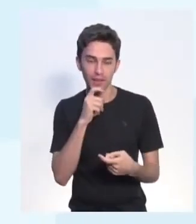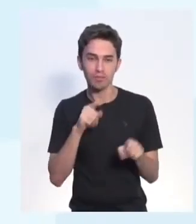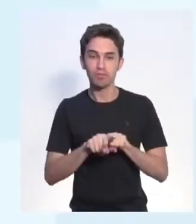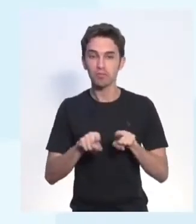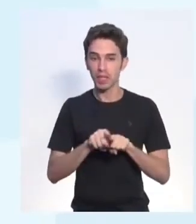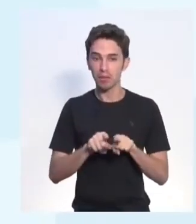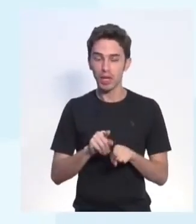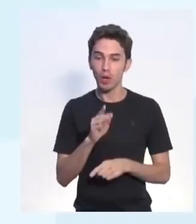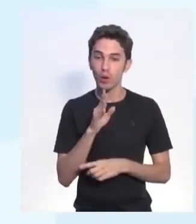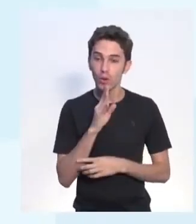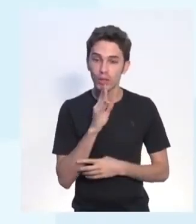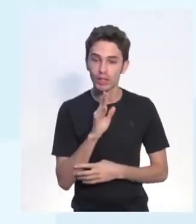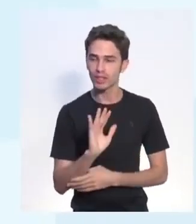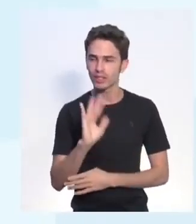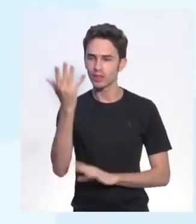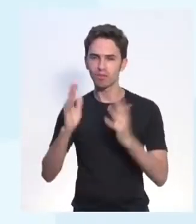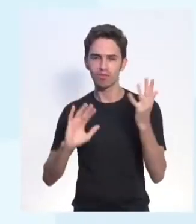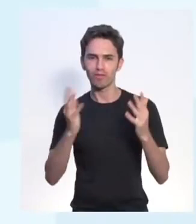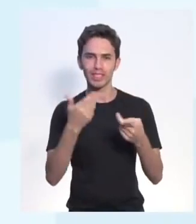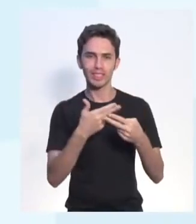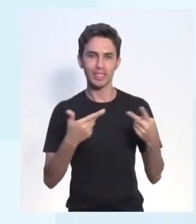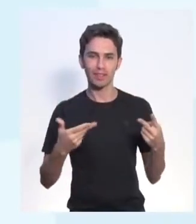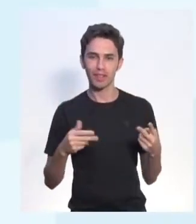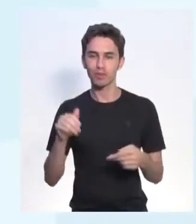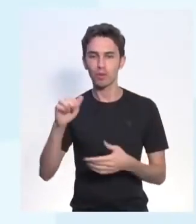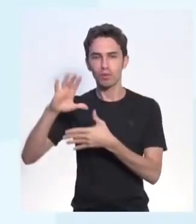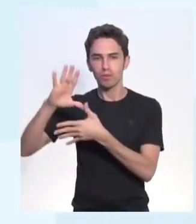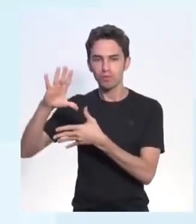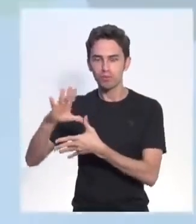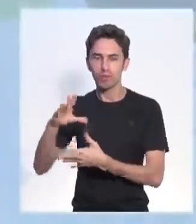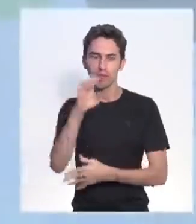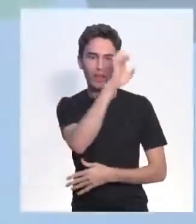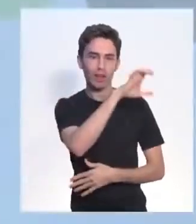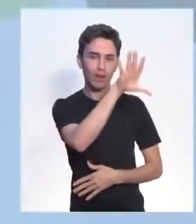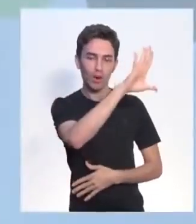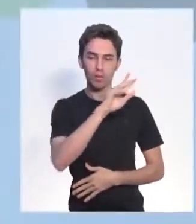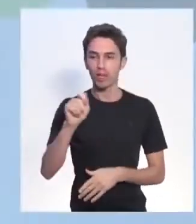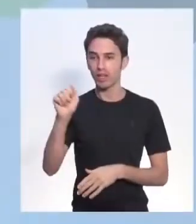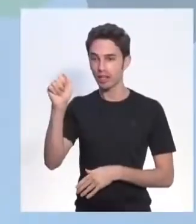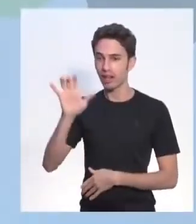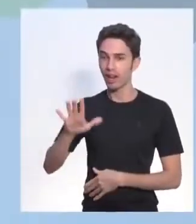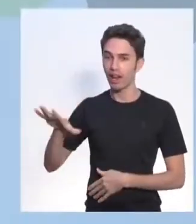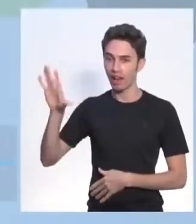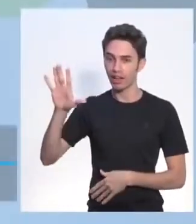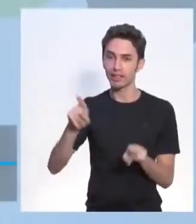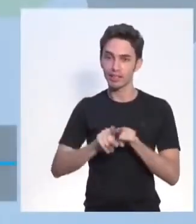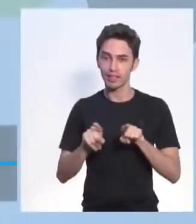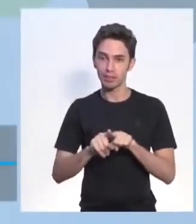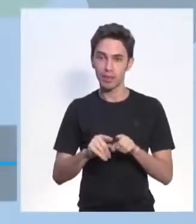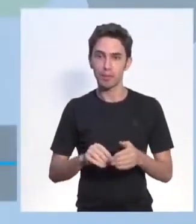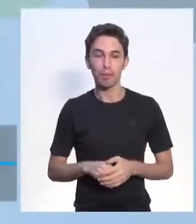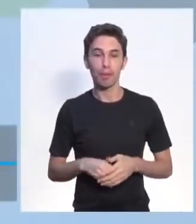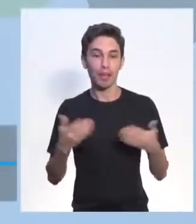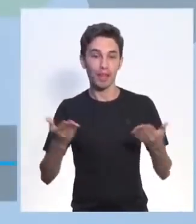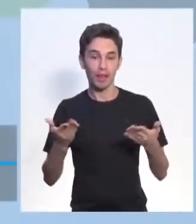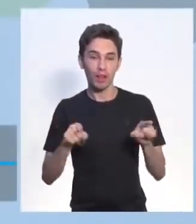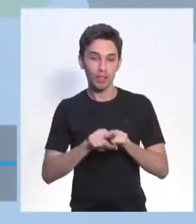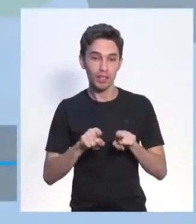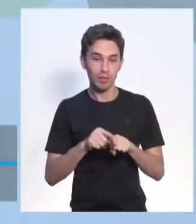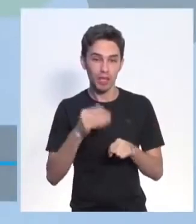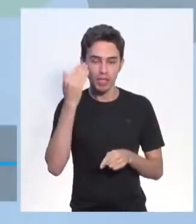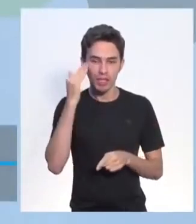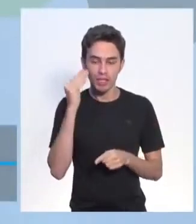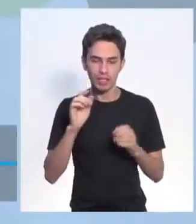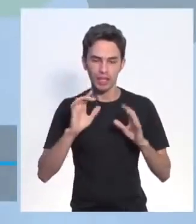Ásia, e dialogar aí sobre essa polarização, sobre esses conceitos políticos, sociais